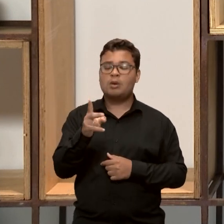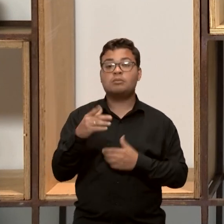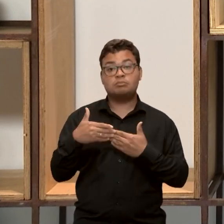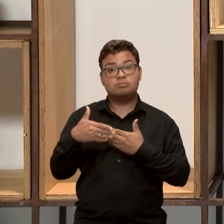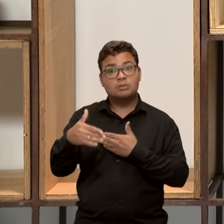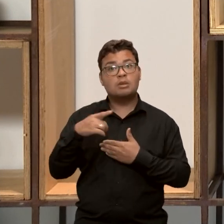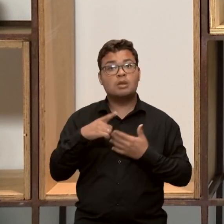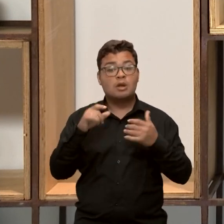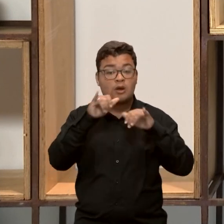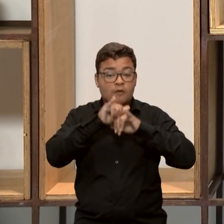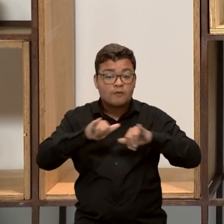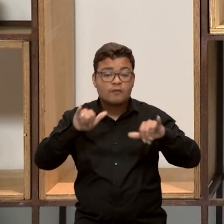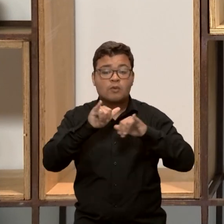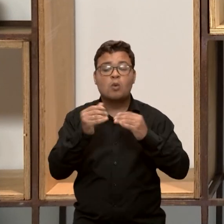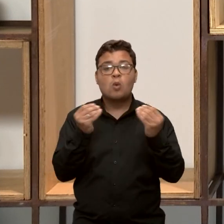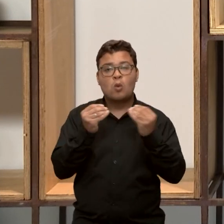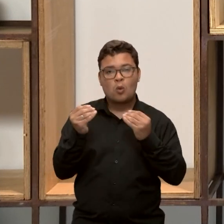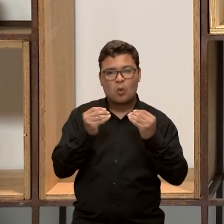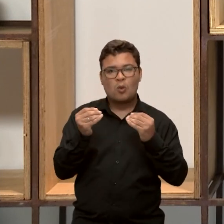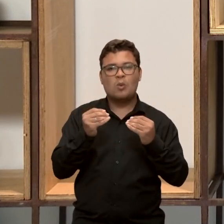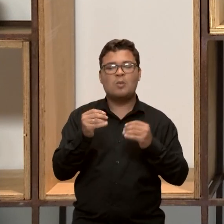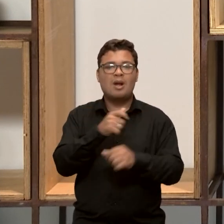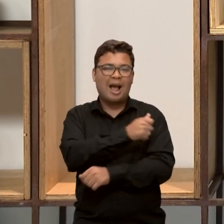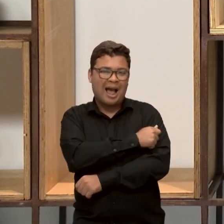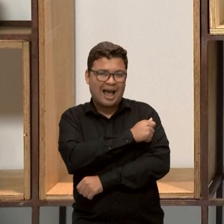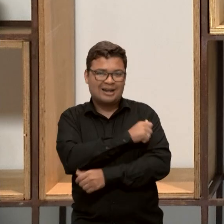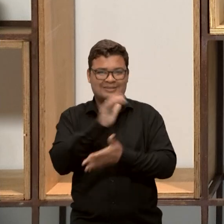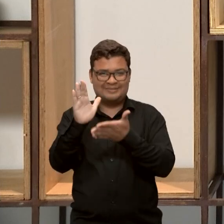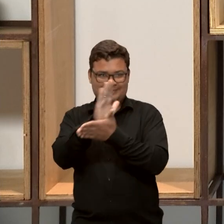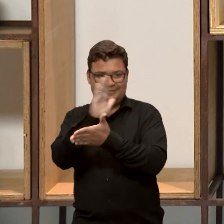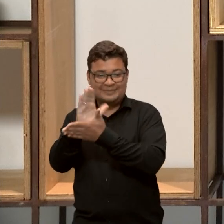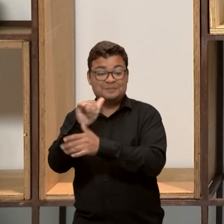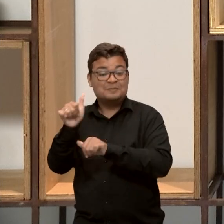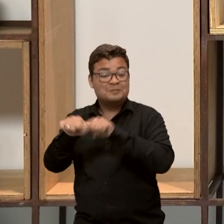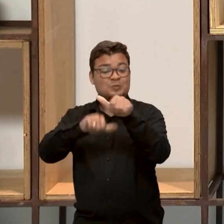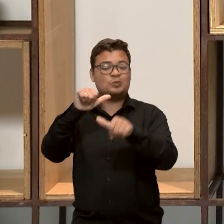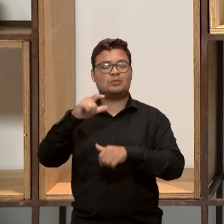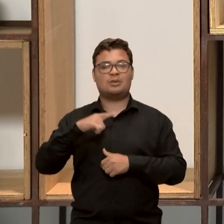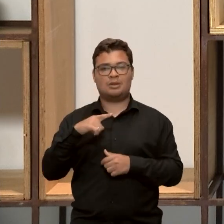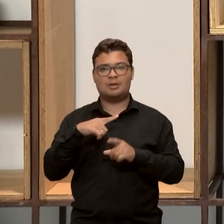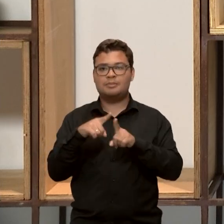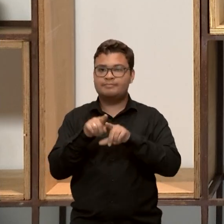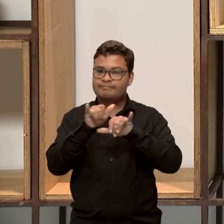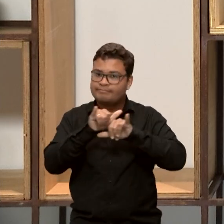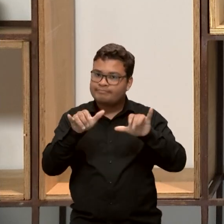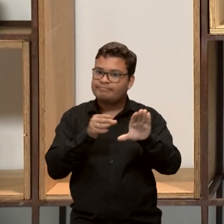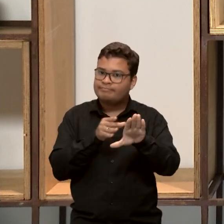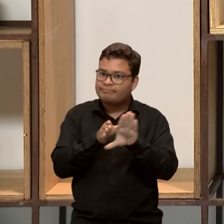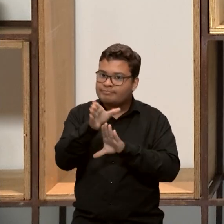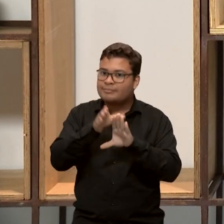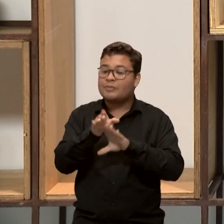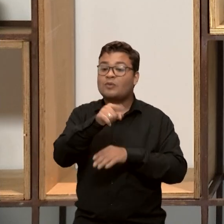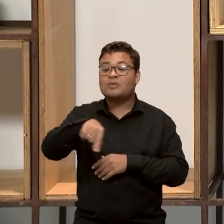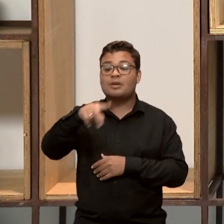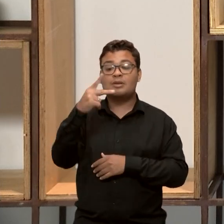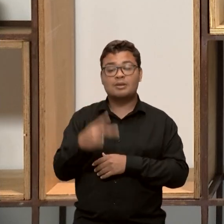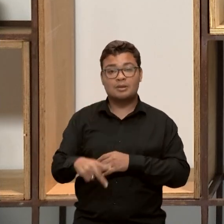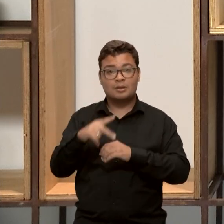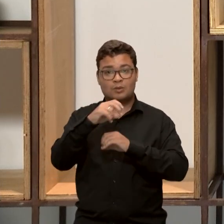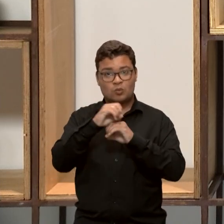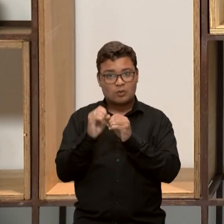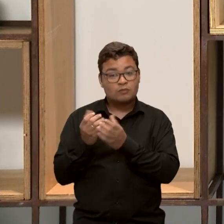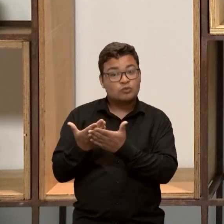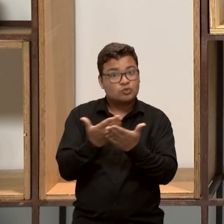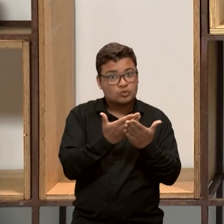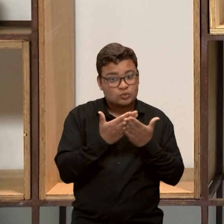porque é papel de cada um de nós. Tá certo, professor. Bom, você que está aí nos acompanhando, ainda não estou me